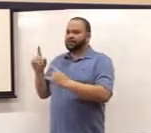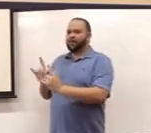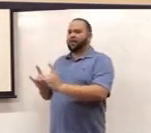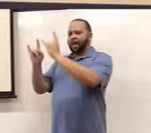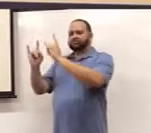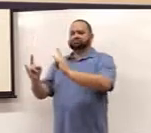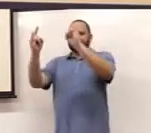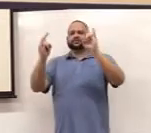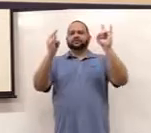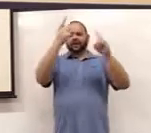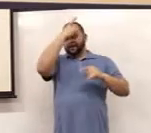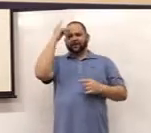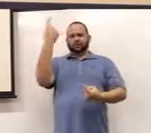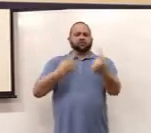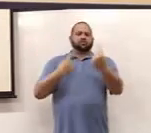muita movimentação.